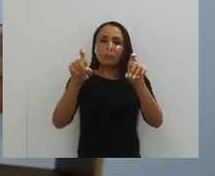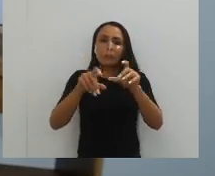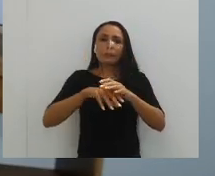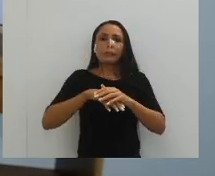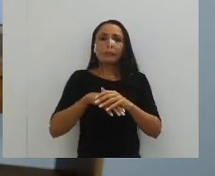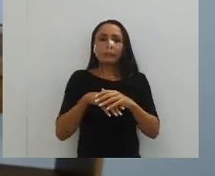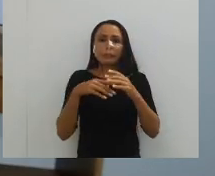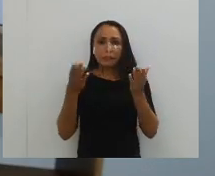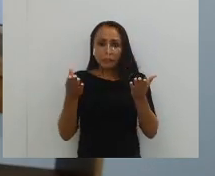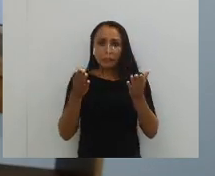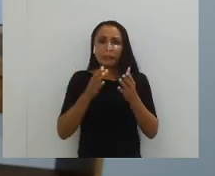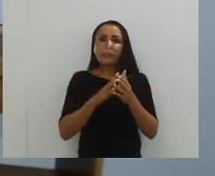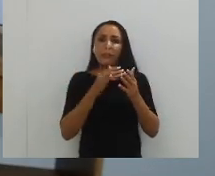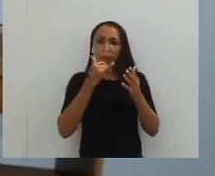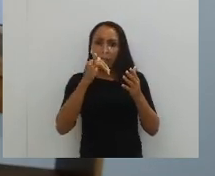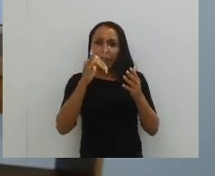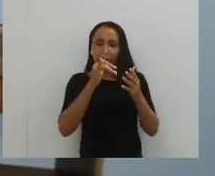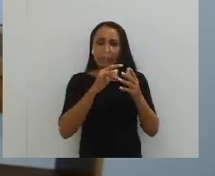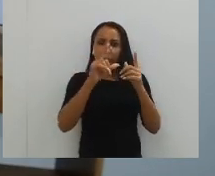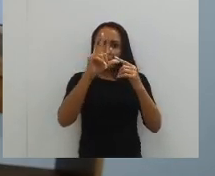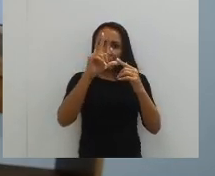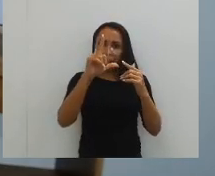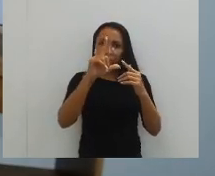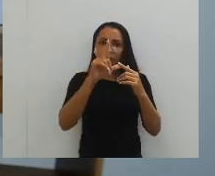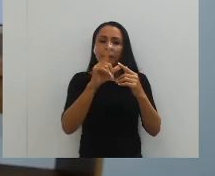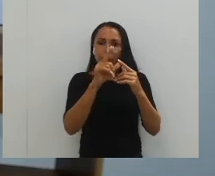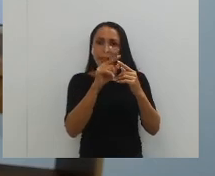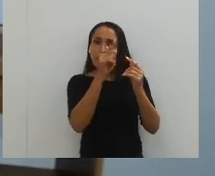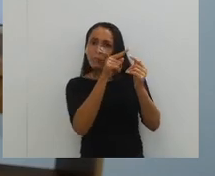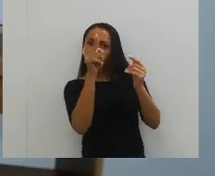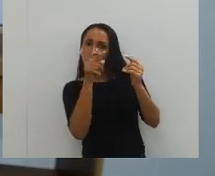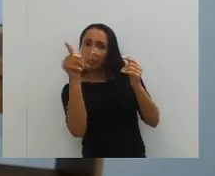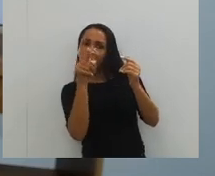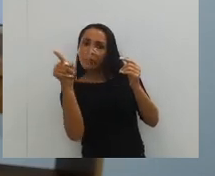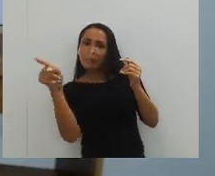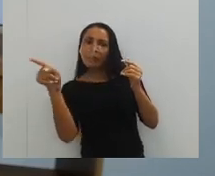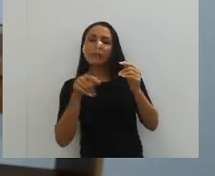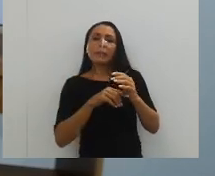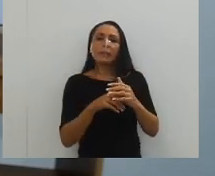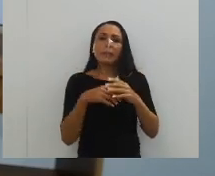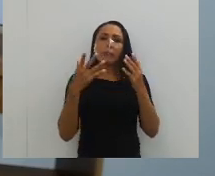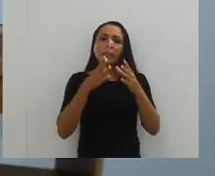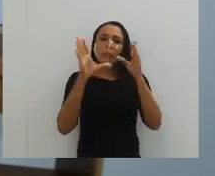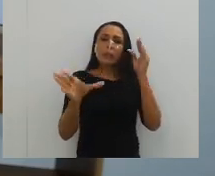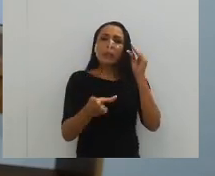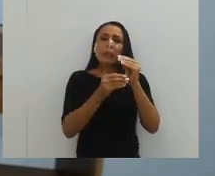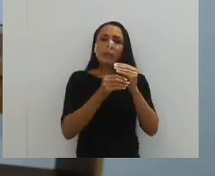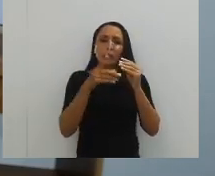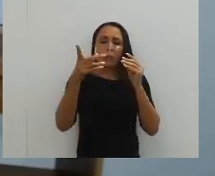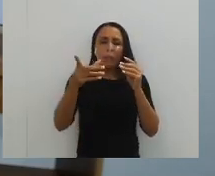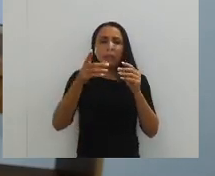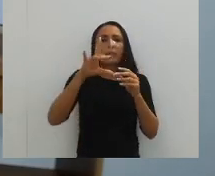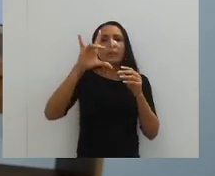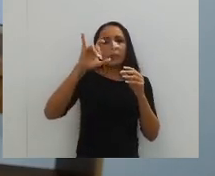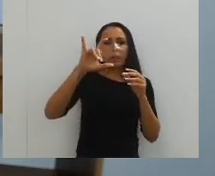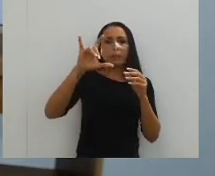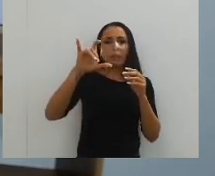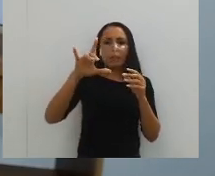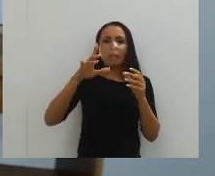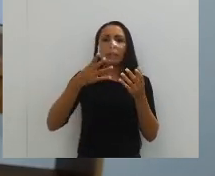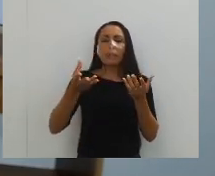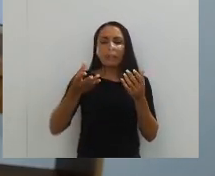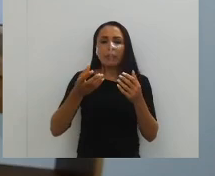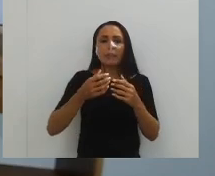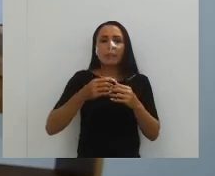ele em itálico. Beleza? Toma cuidado com isso para quando vocês forem fazer aqueles resumos massa que vocês soltam aí no Instagram de vocês, vocês fazerem